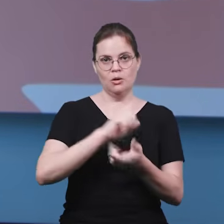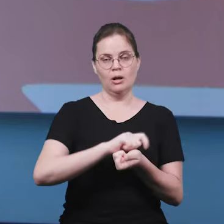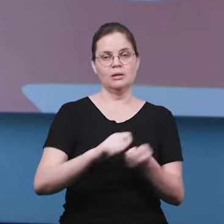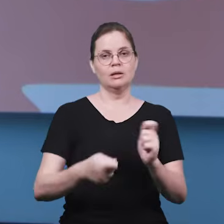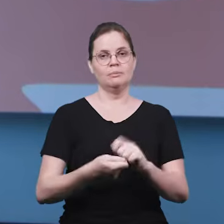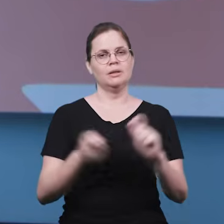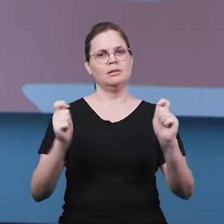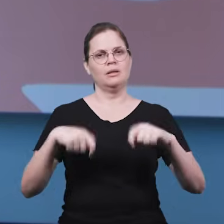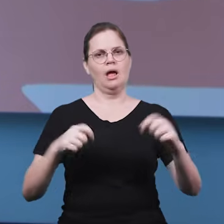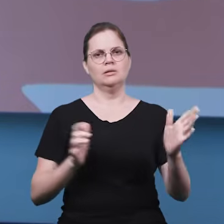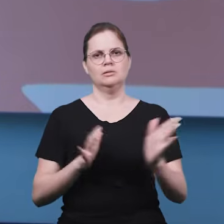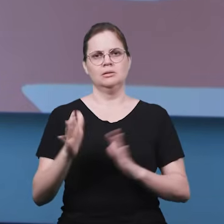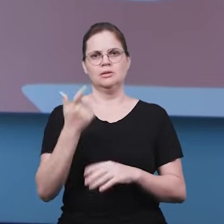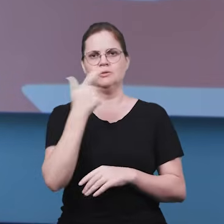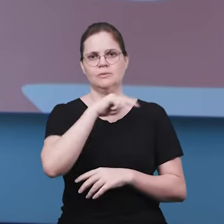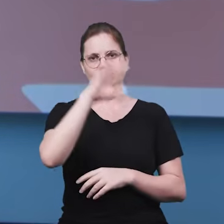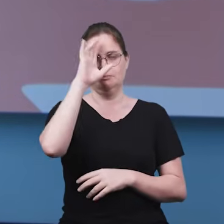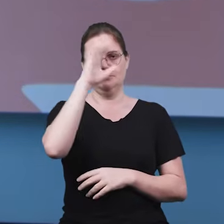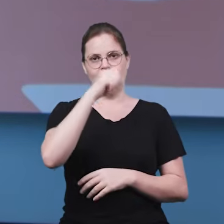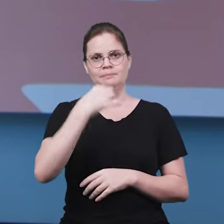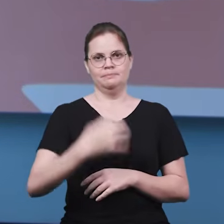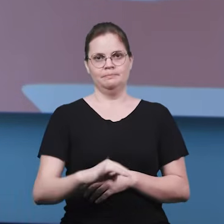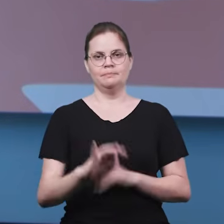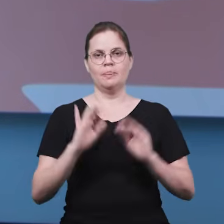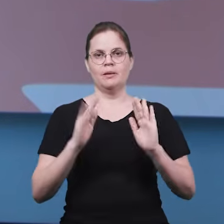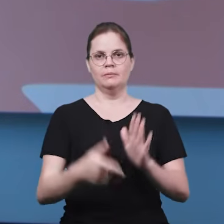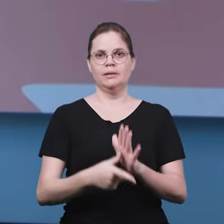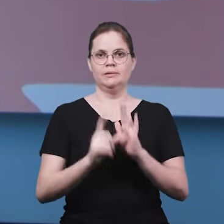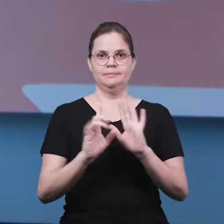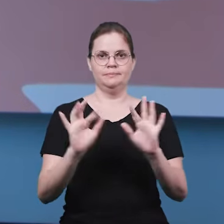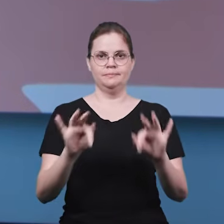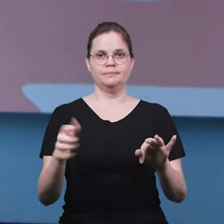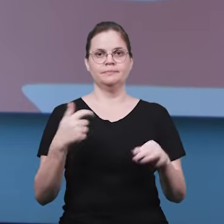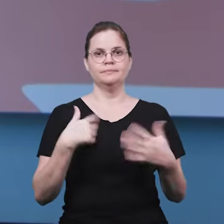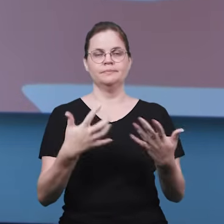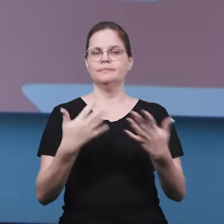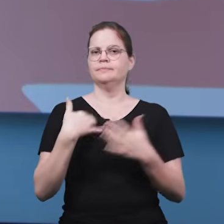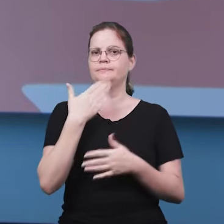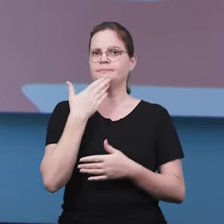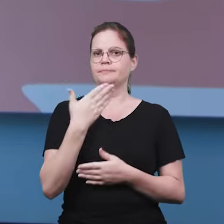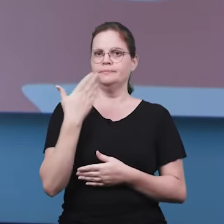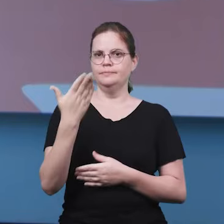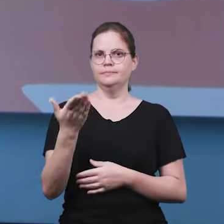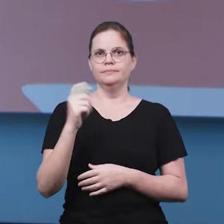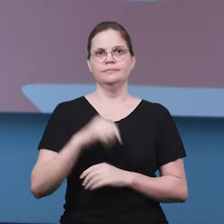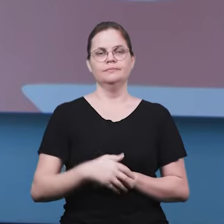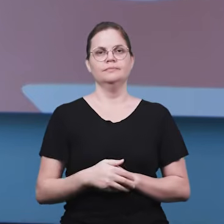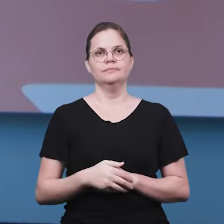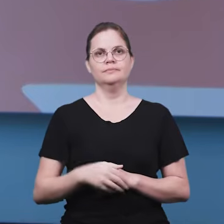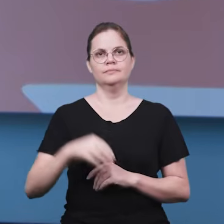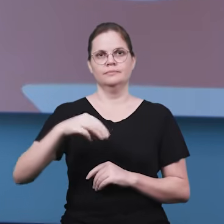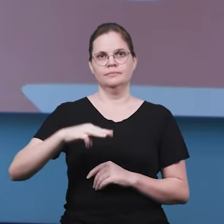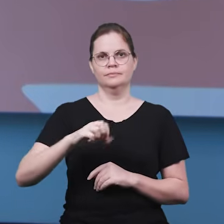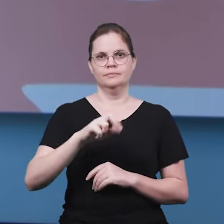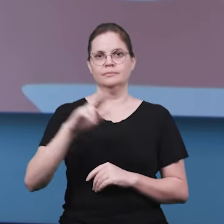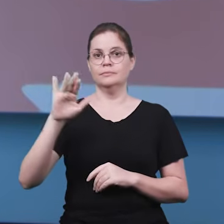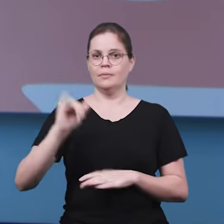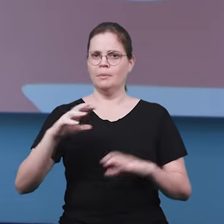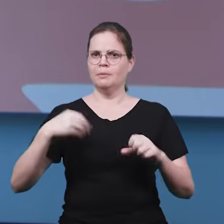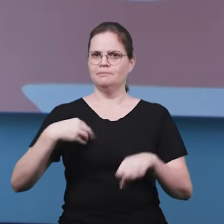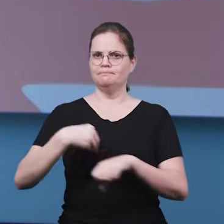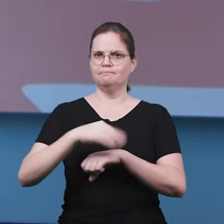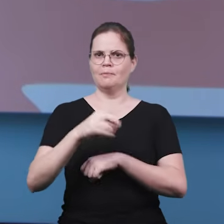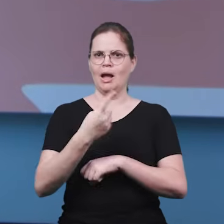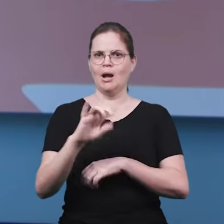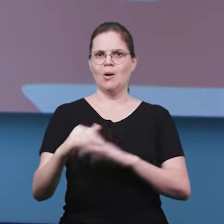não é, possa ter um melhor aprendizado. E antes de encerrarmos, gostaria de pedir que você, Miriam, deixe